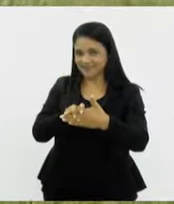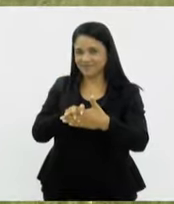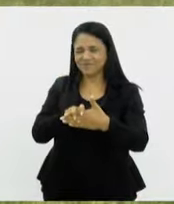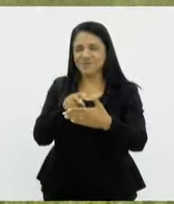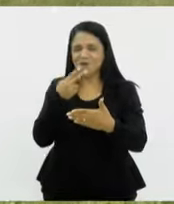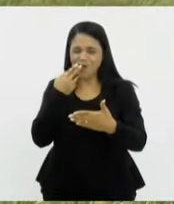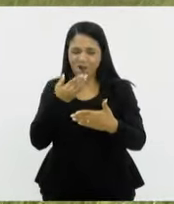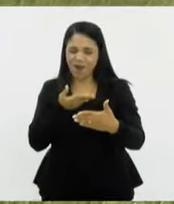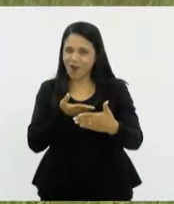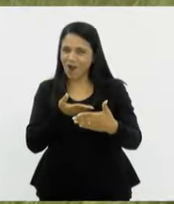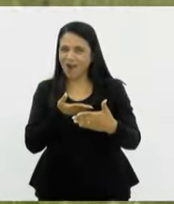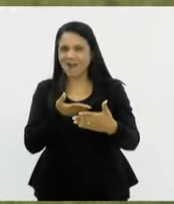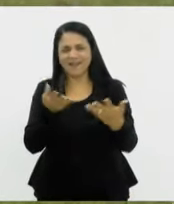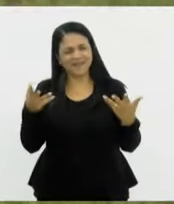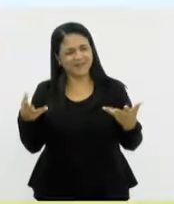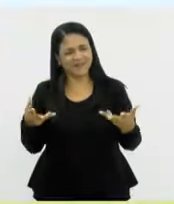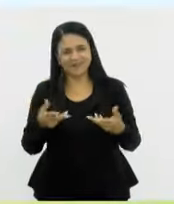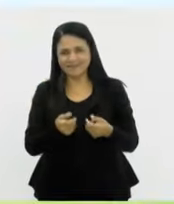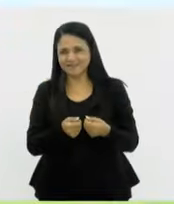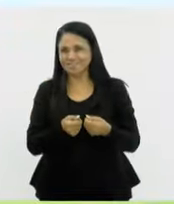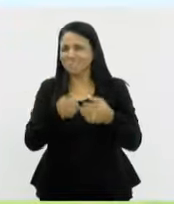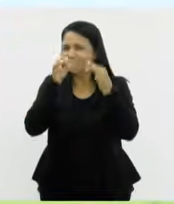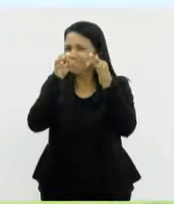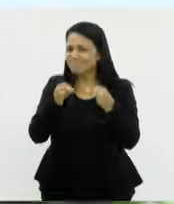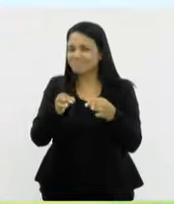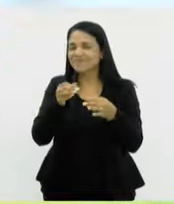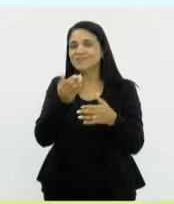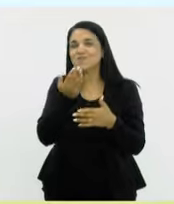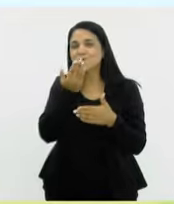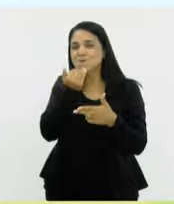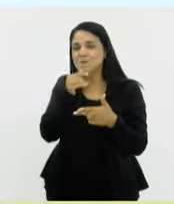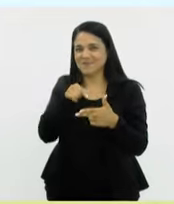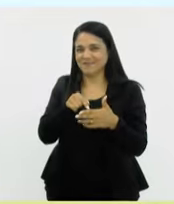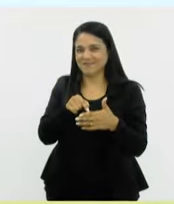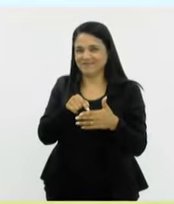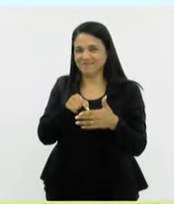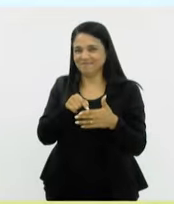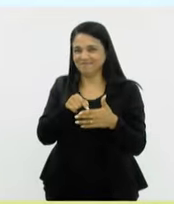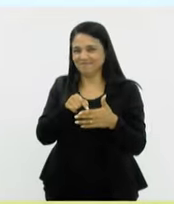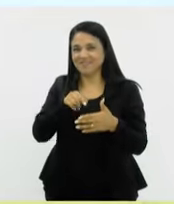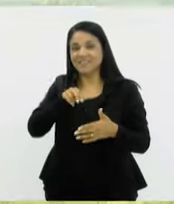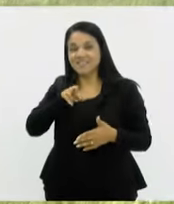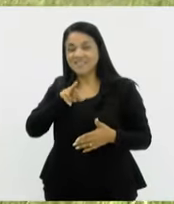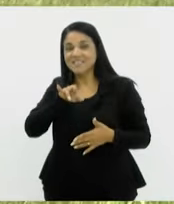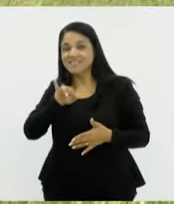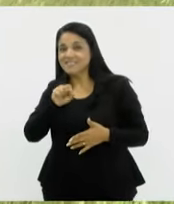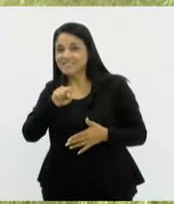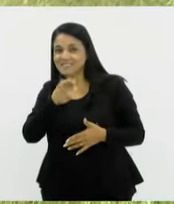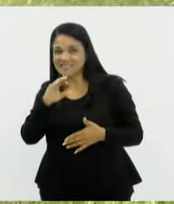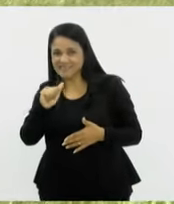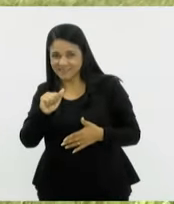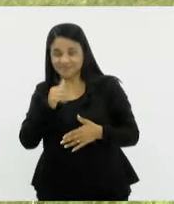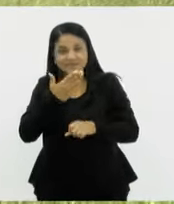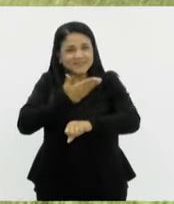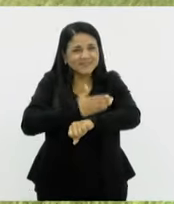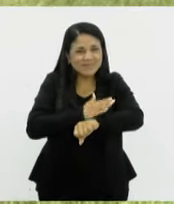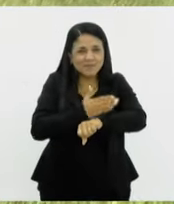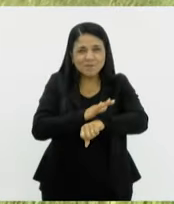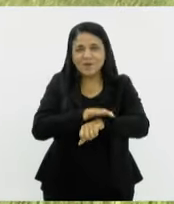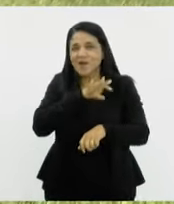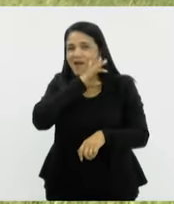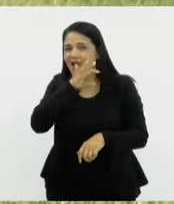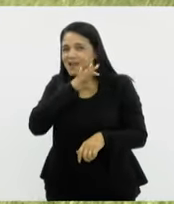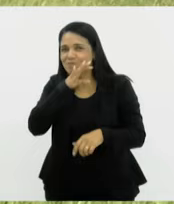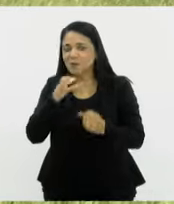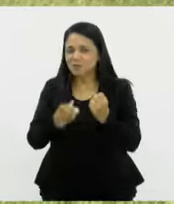Olha só, gente, que incrível. Ela veio certinho aqui em busca da isca. E é isso, gente. É um super treinamento desses animais para dar segurança